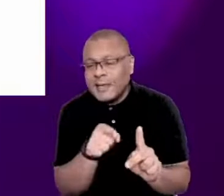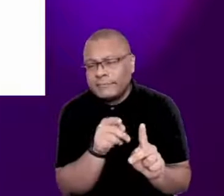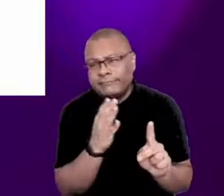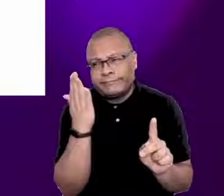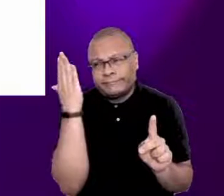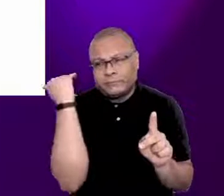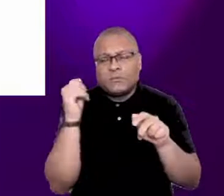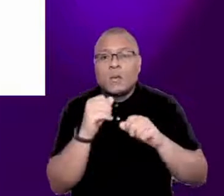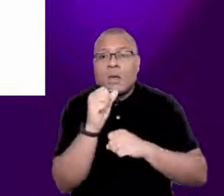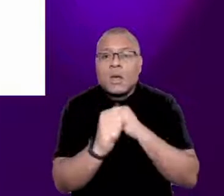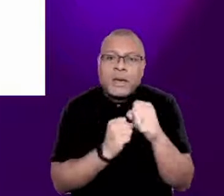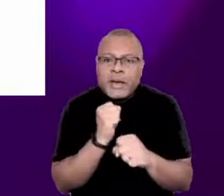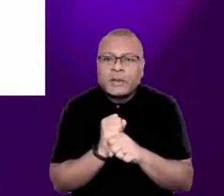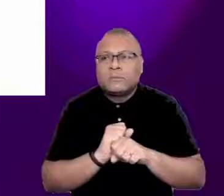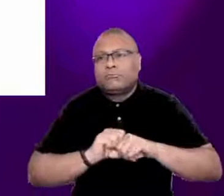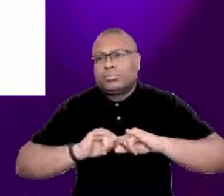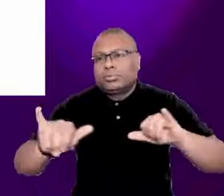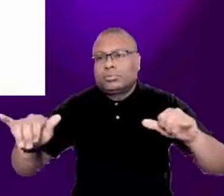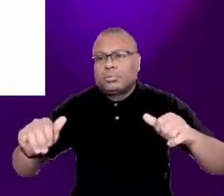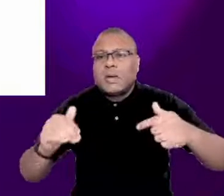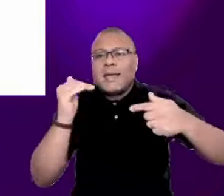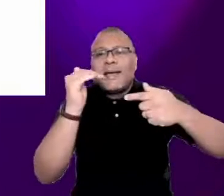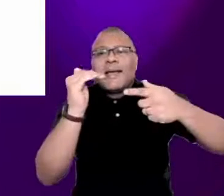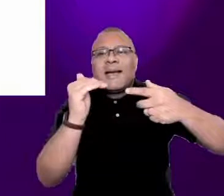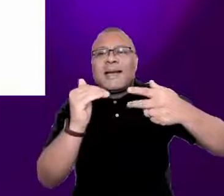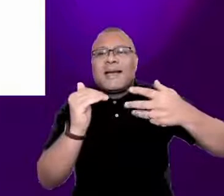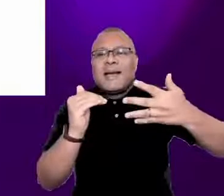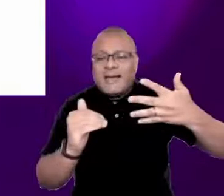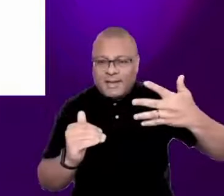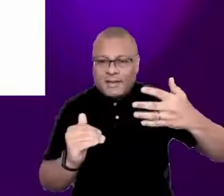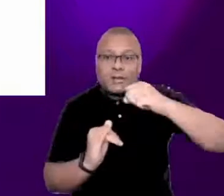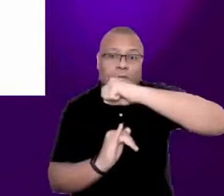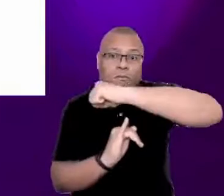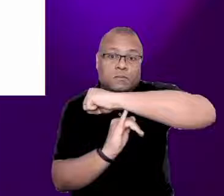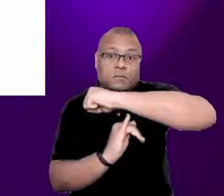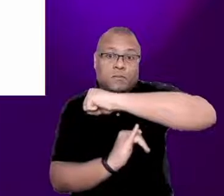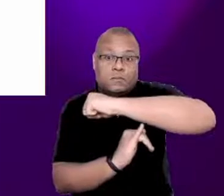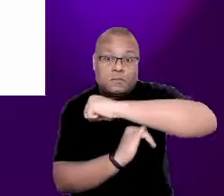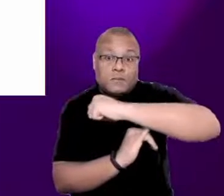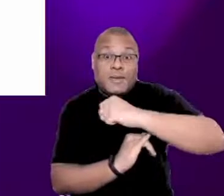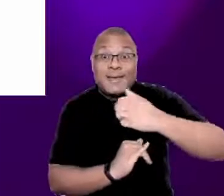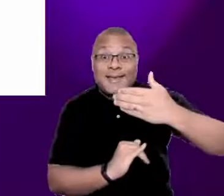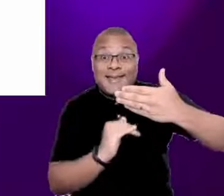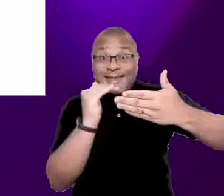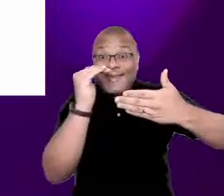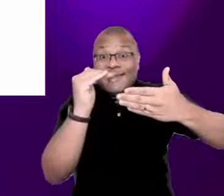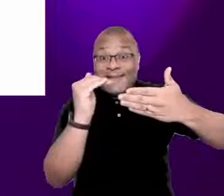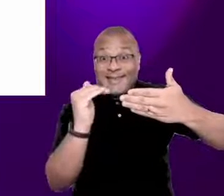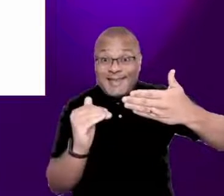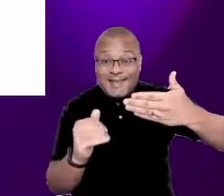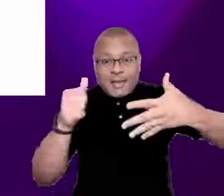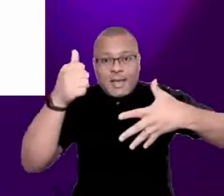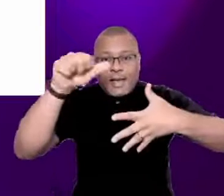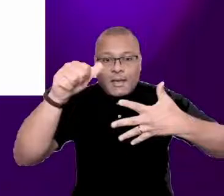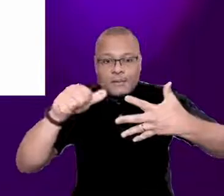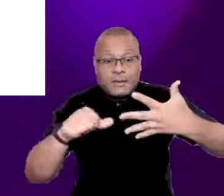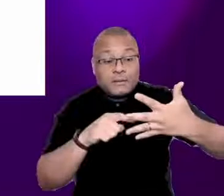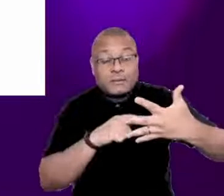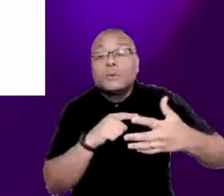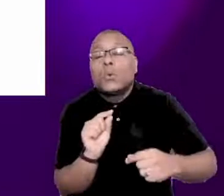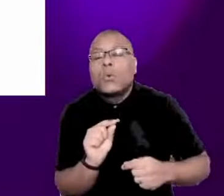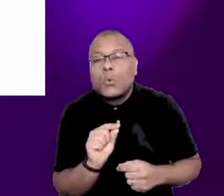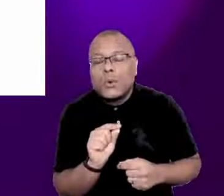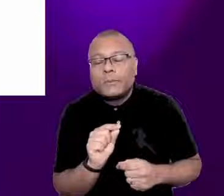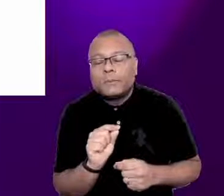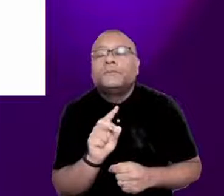soltar todo ano um ranking de instituições. Esse ano tem, dentro dos critérios de avaliação,